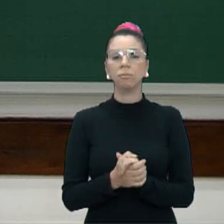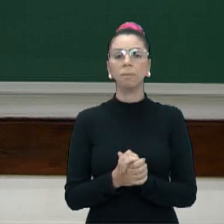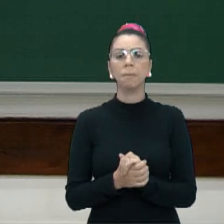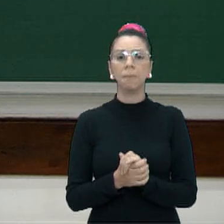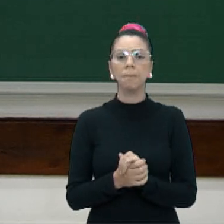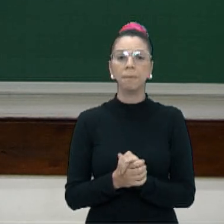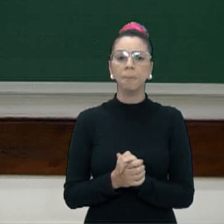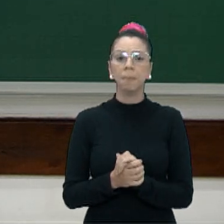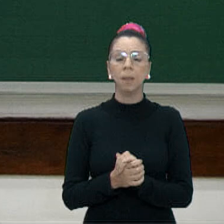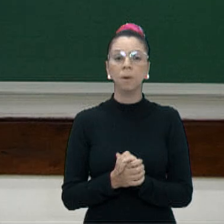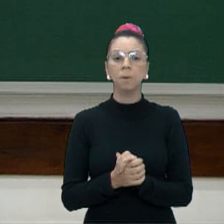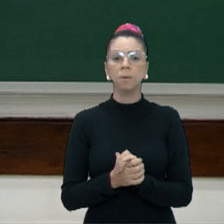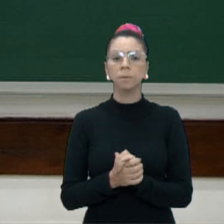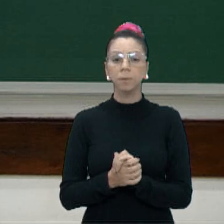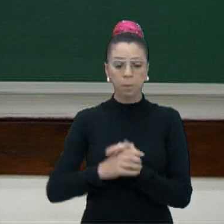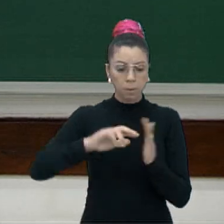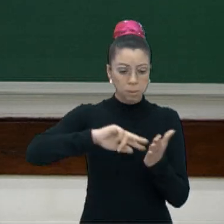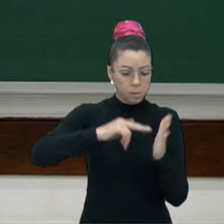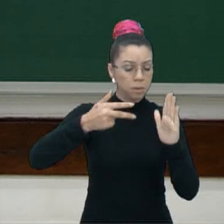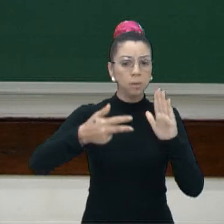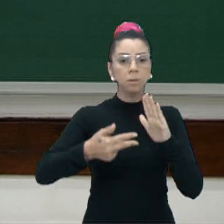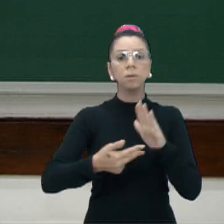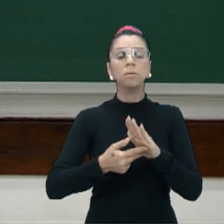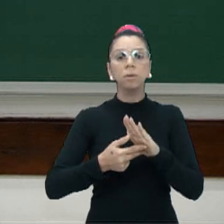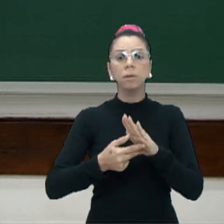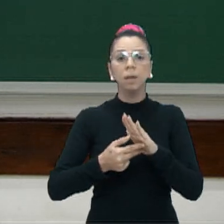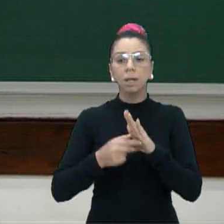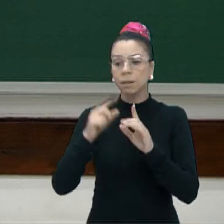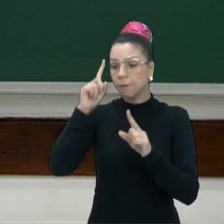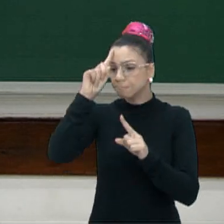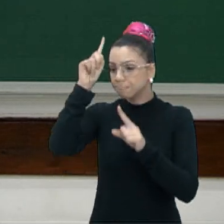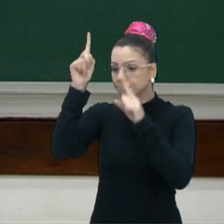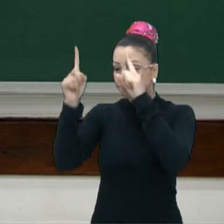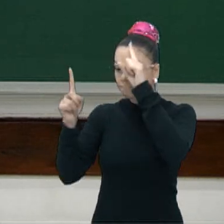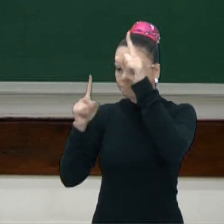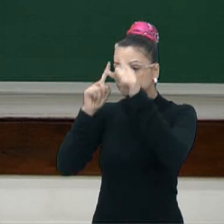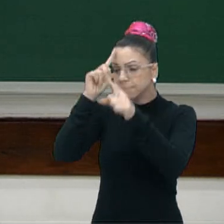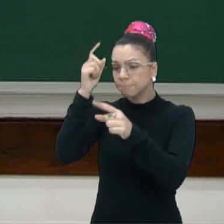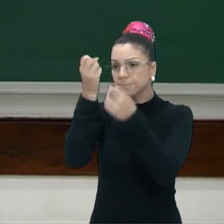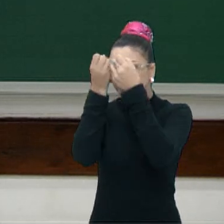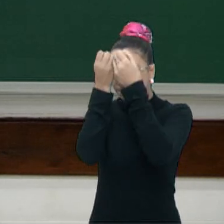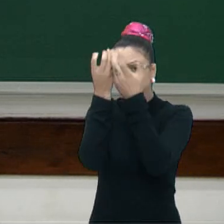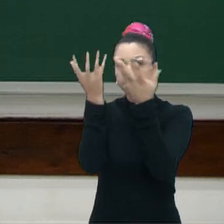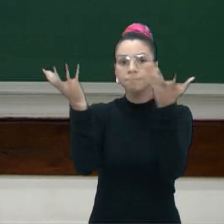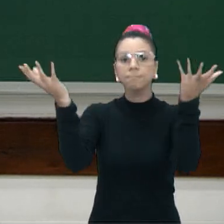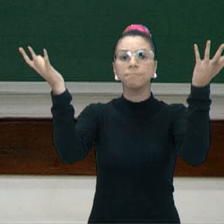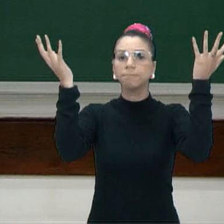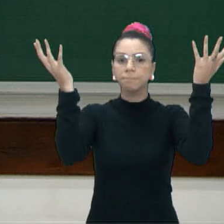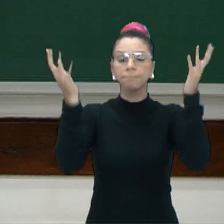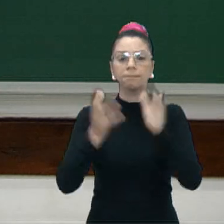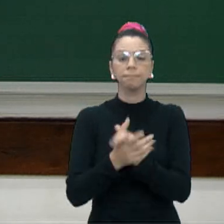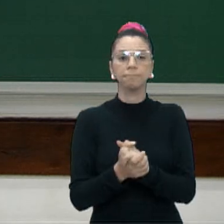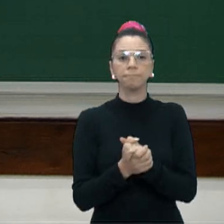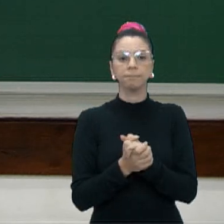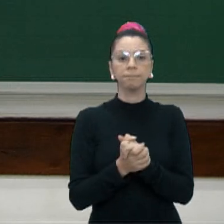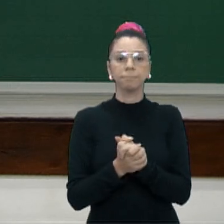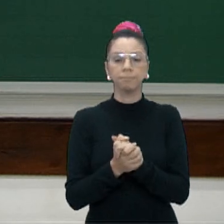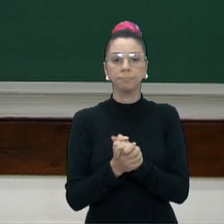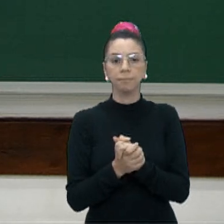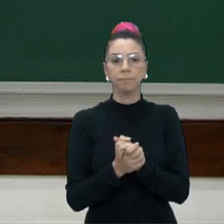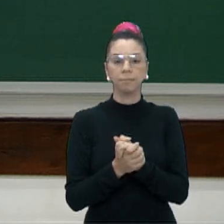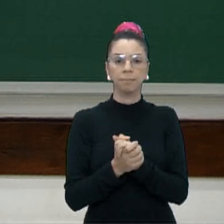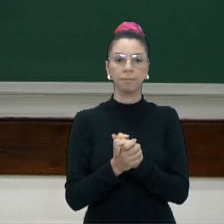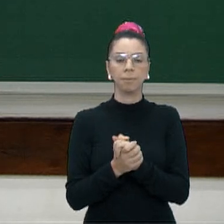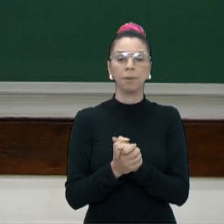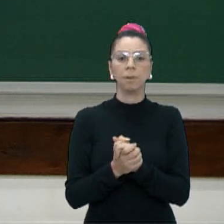está fazendo uma gramática da criatividade, da criação, ou seja, geração, generativa,